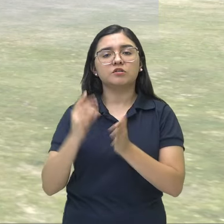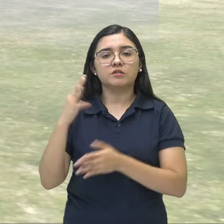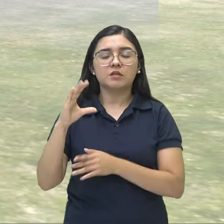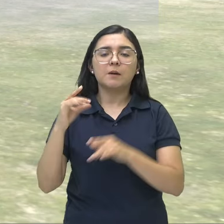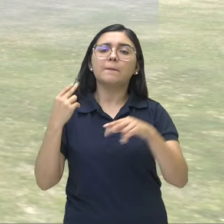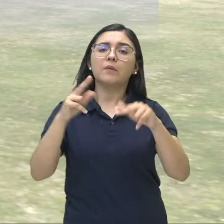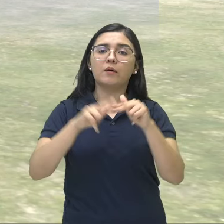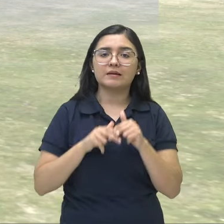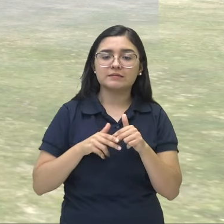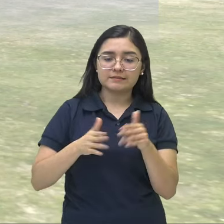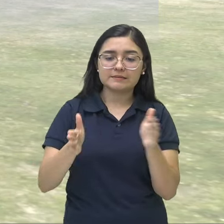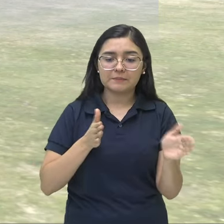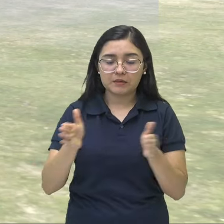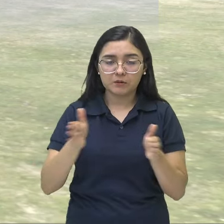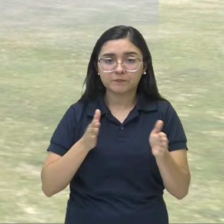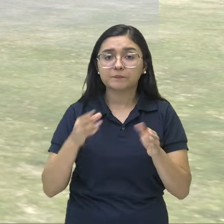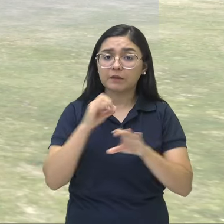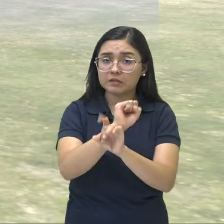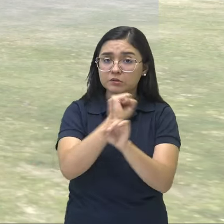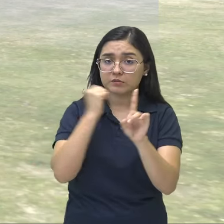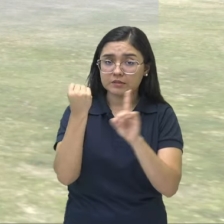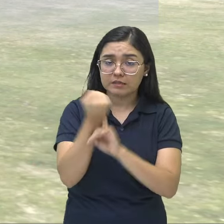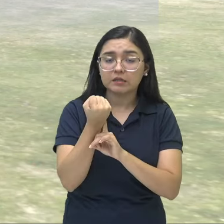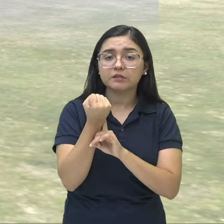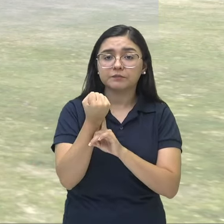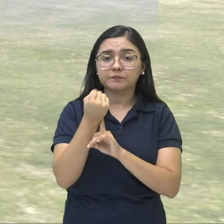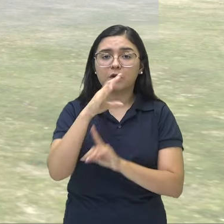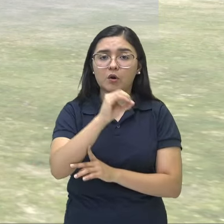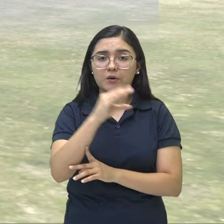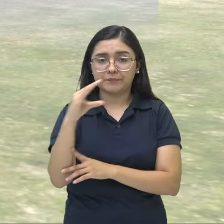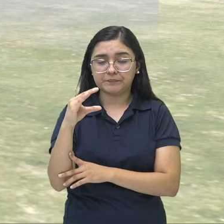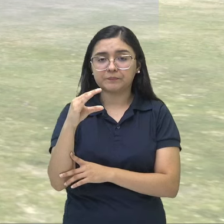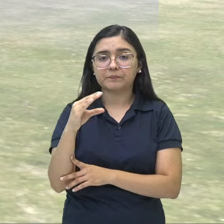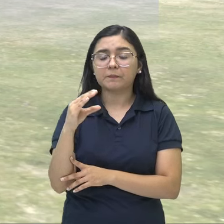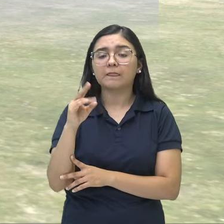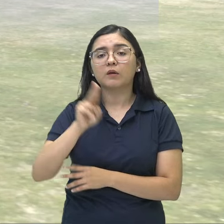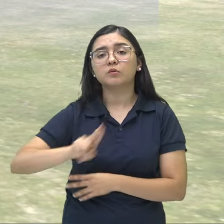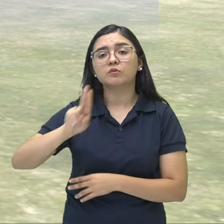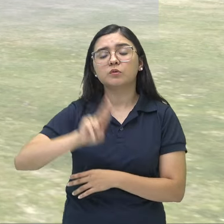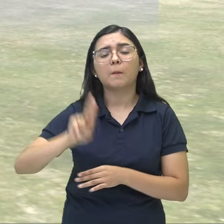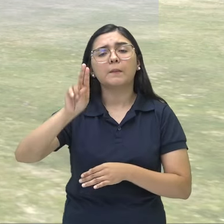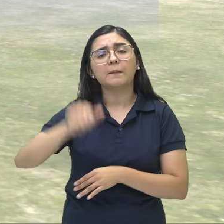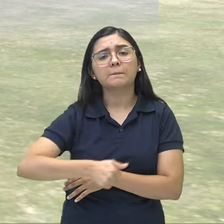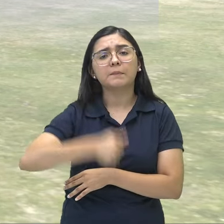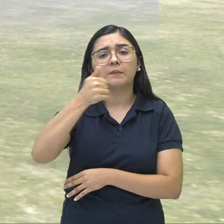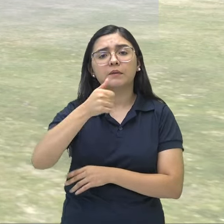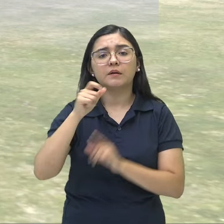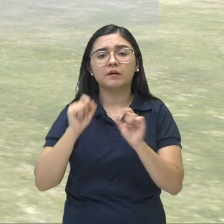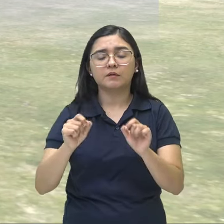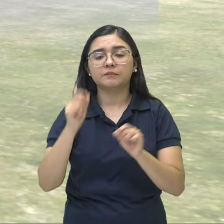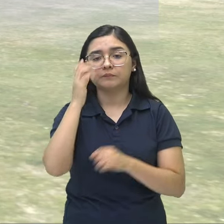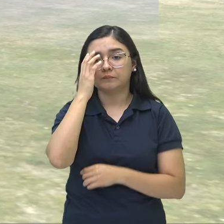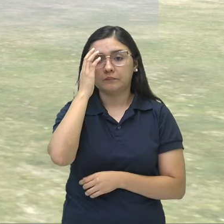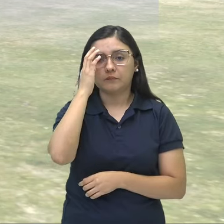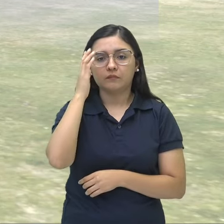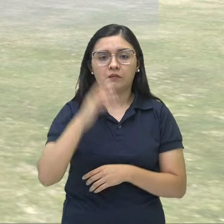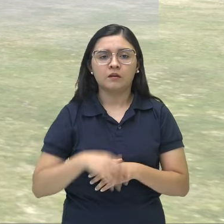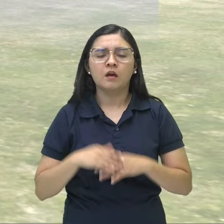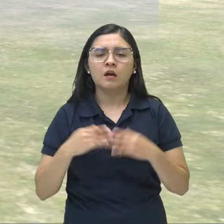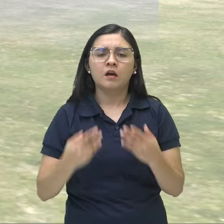nesse período, a sociedade ocidental ela ousou, pela primeira vez, abandonar